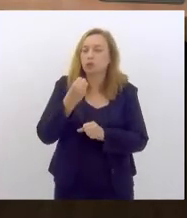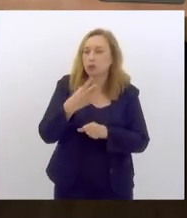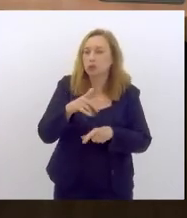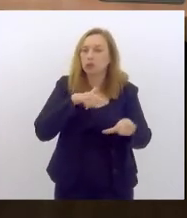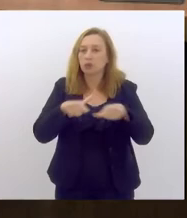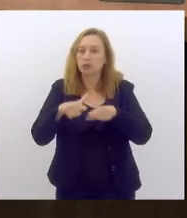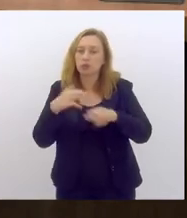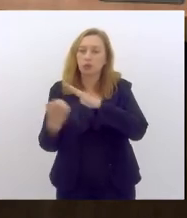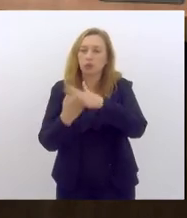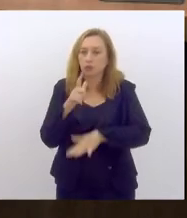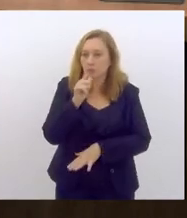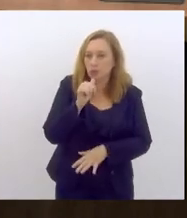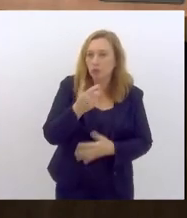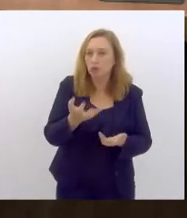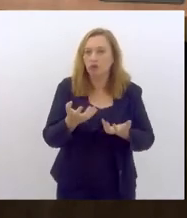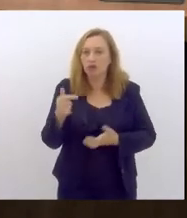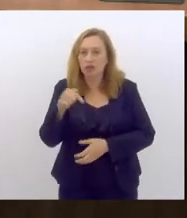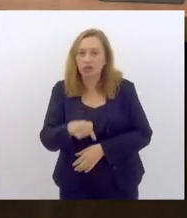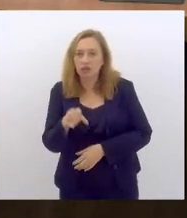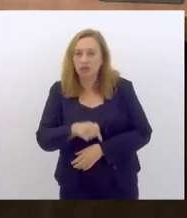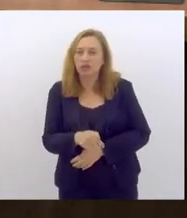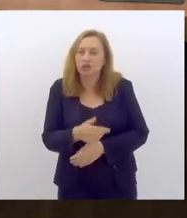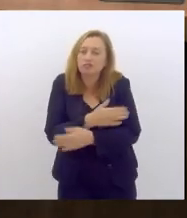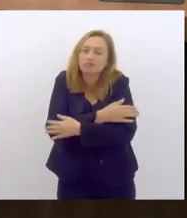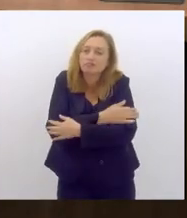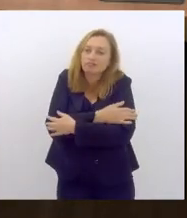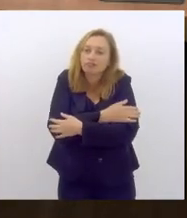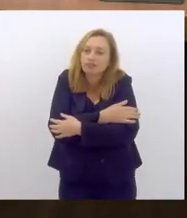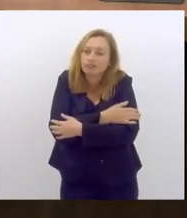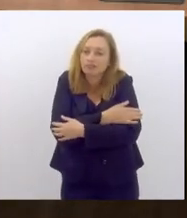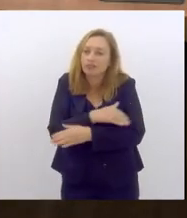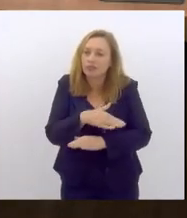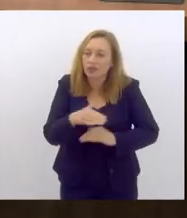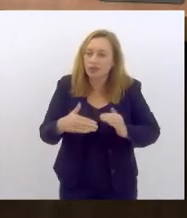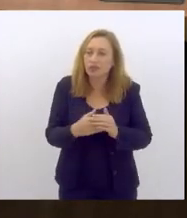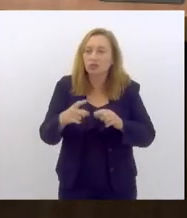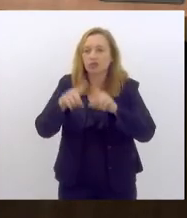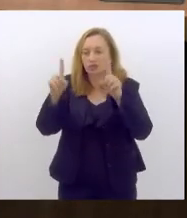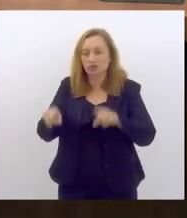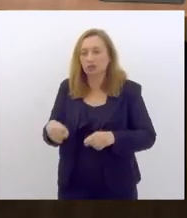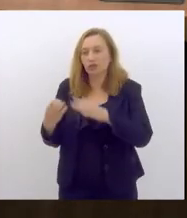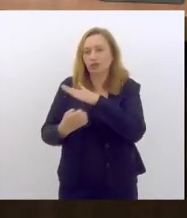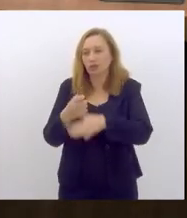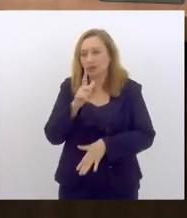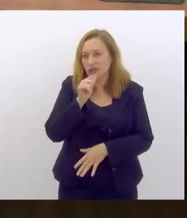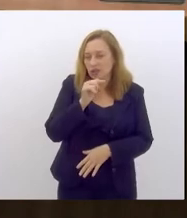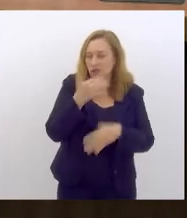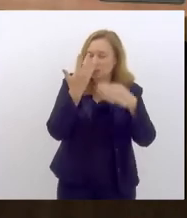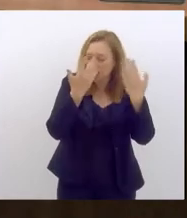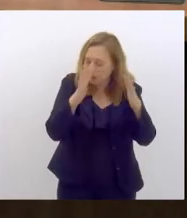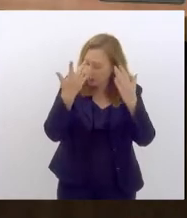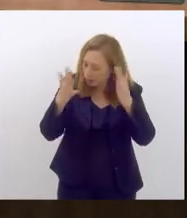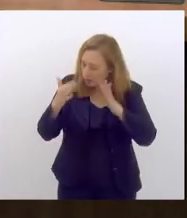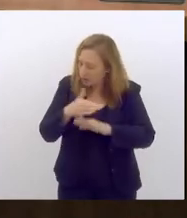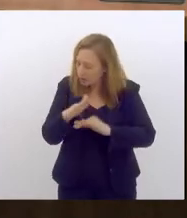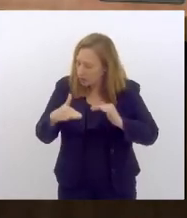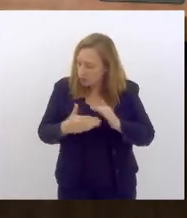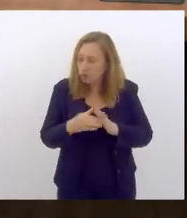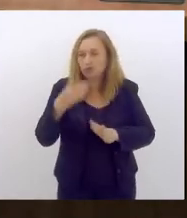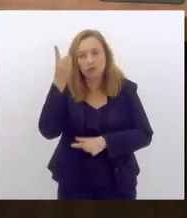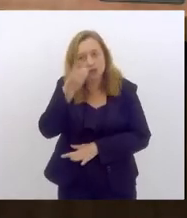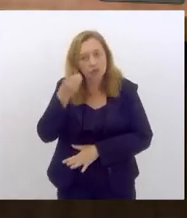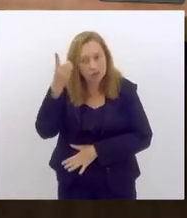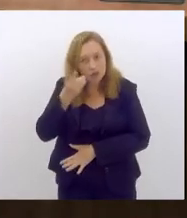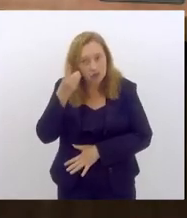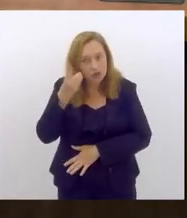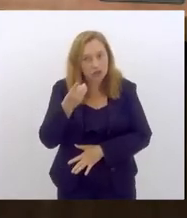da SEDAI. Então, eu queria aqui dar um abraço em todo o servidor da SEDAI, parabenizar todos os deputados